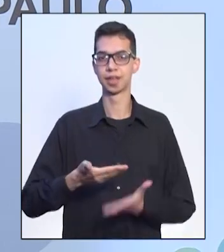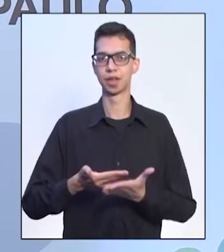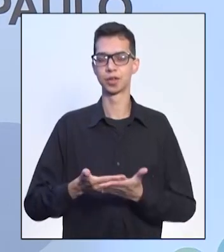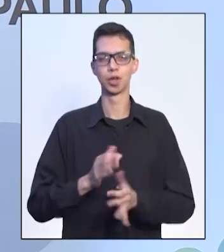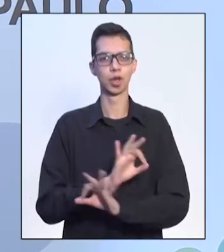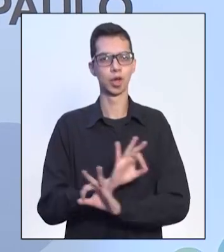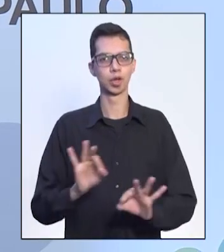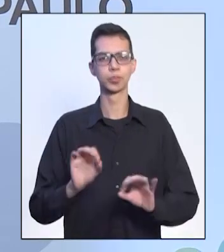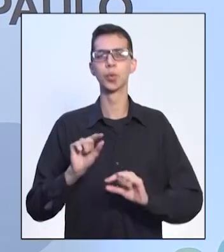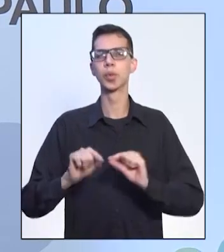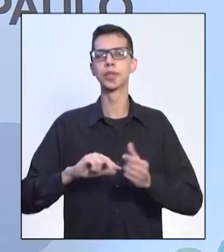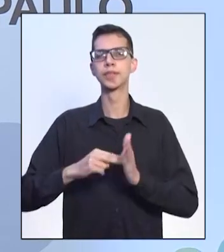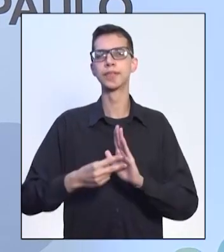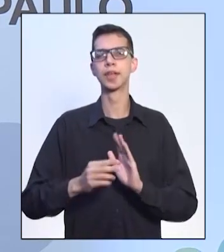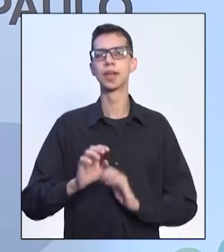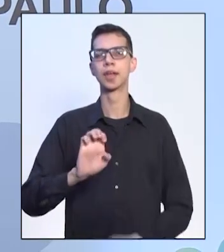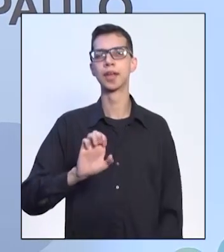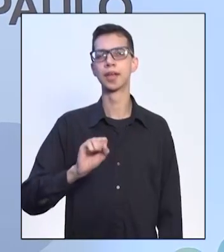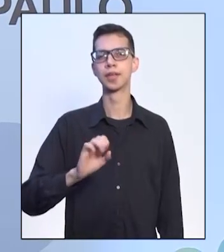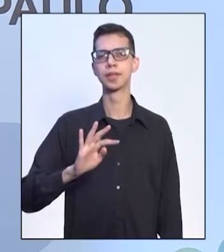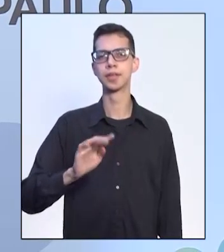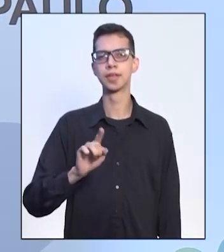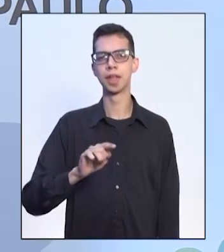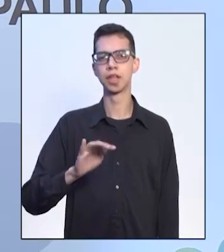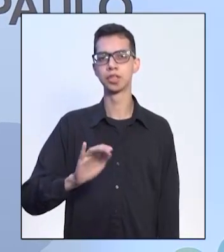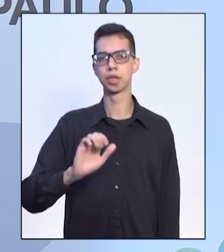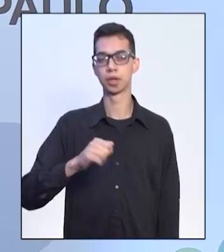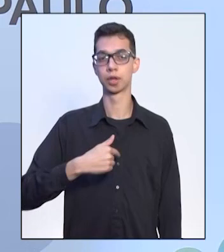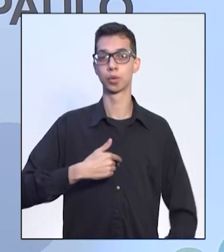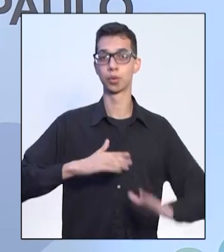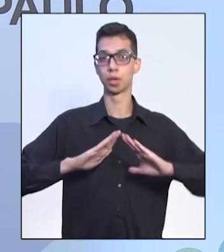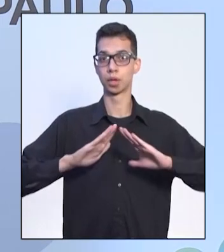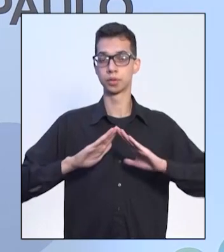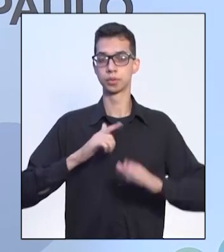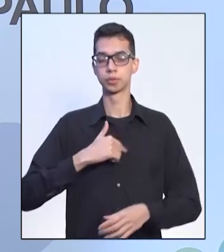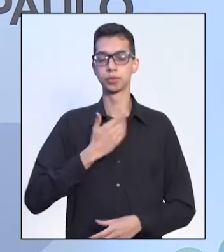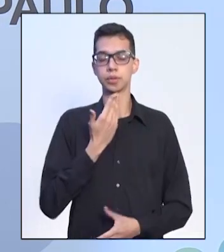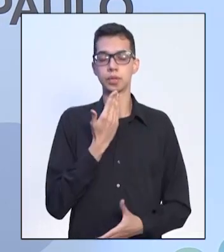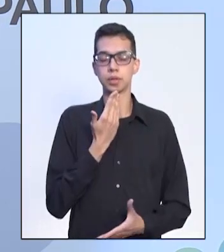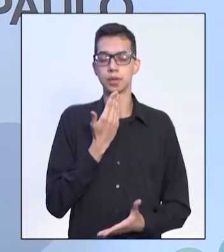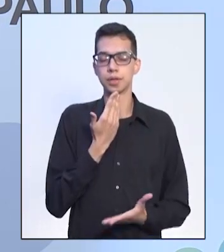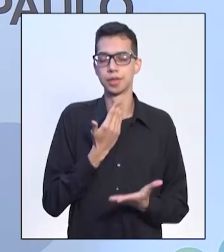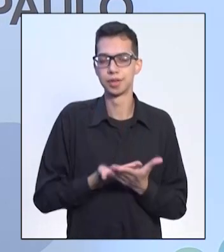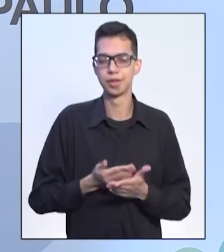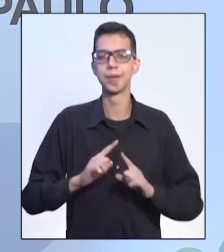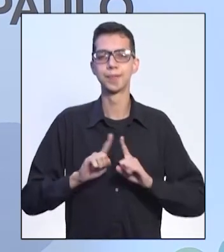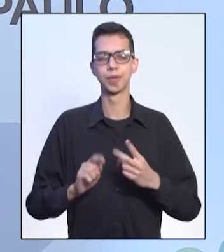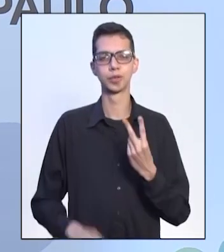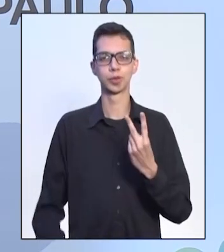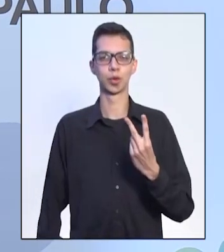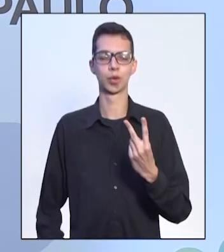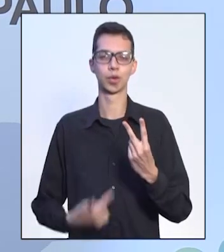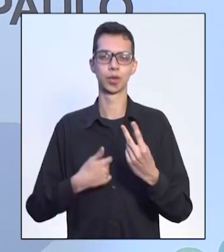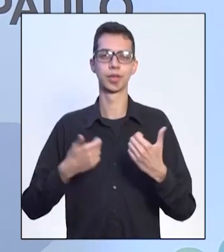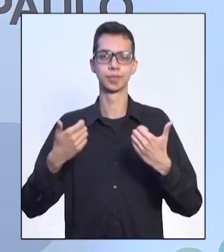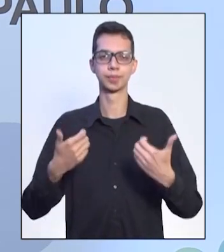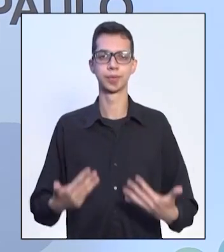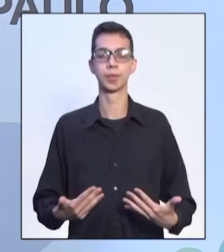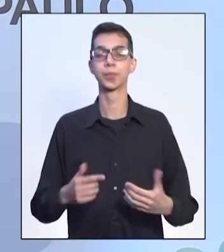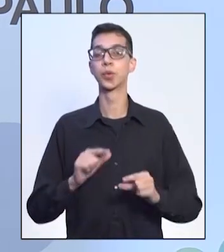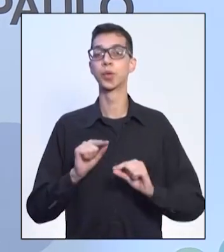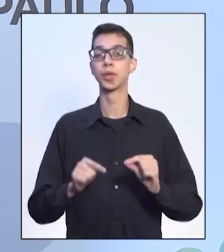estética. Fiquei ali babando da minha casa, porque eu fiquei moderando da minha residência. Mas eu resgatei duas aqui para vocês. A primeira delas,